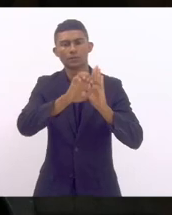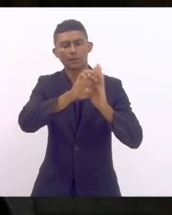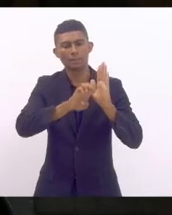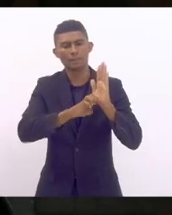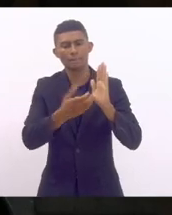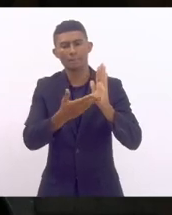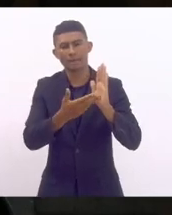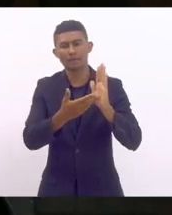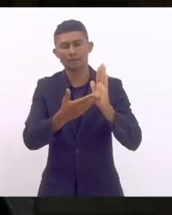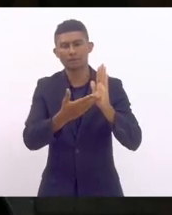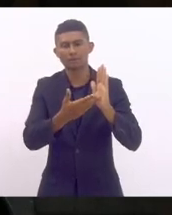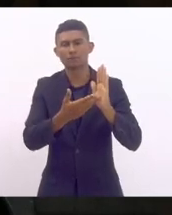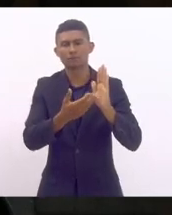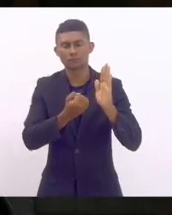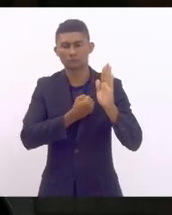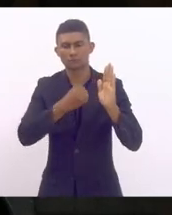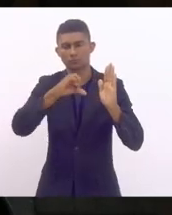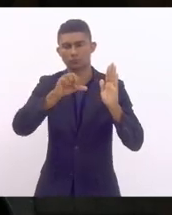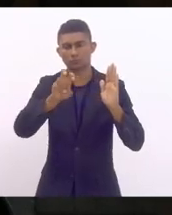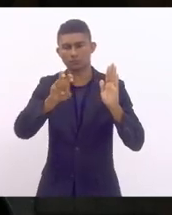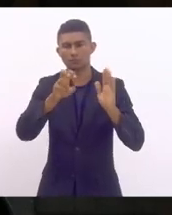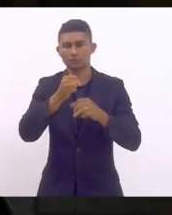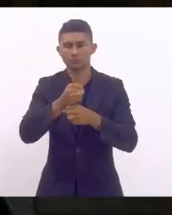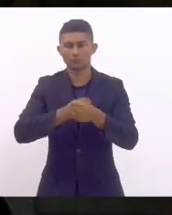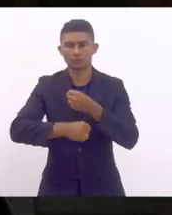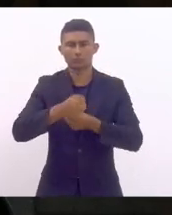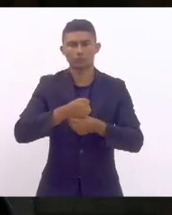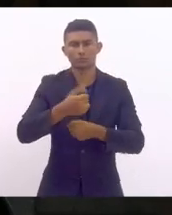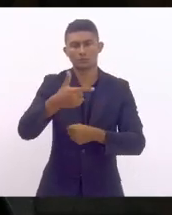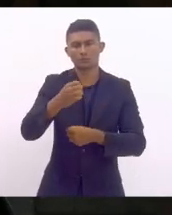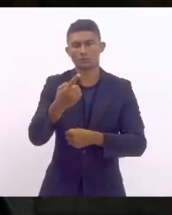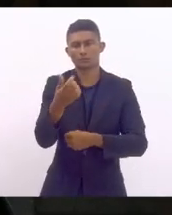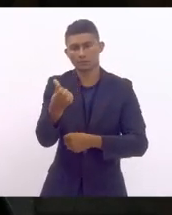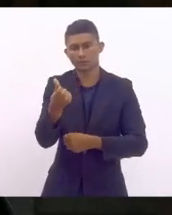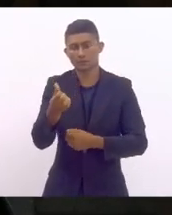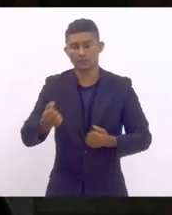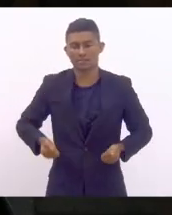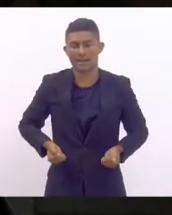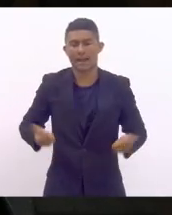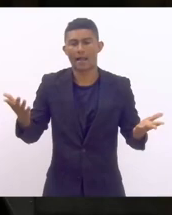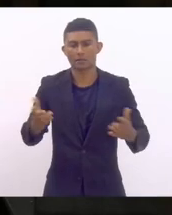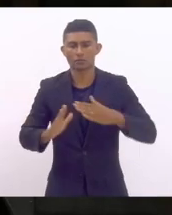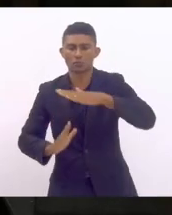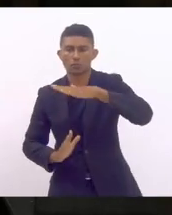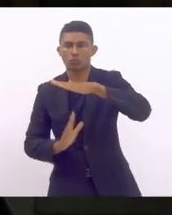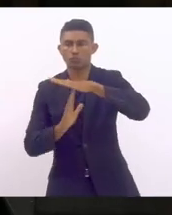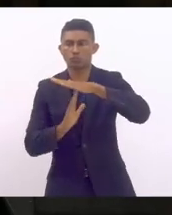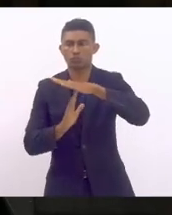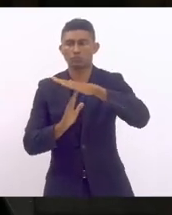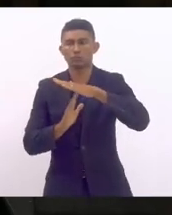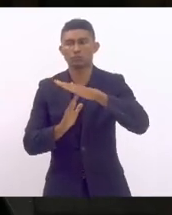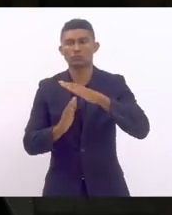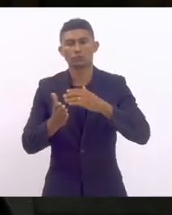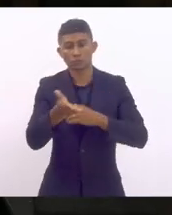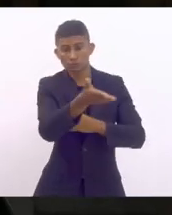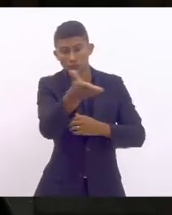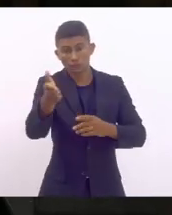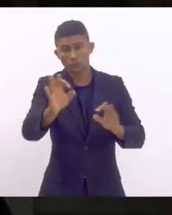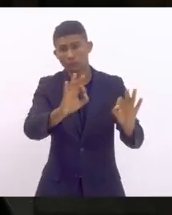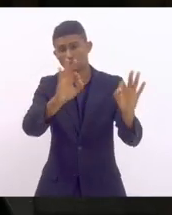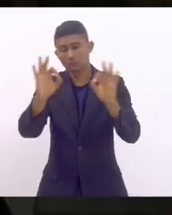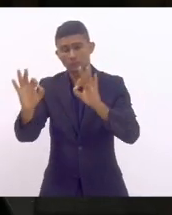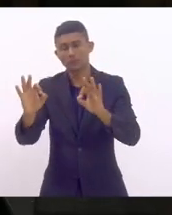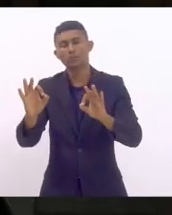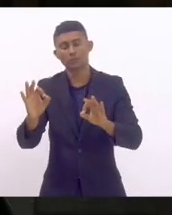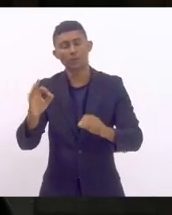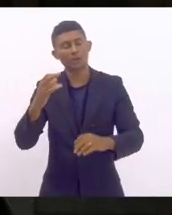da morte a emenda condicional 95 de 2016 do teto de gastos que aliás todos sabemos mas aqui nos assistem importante